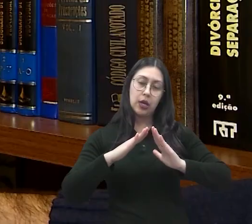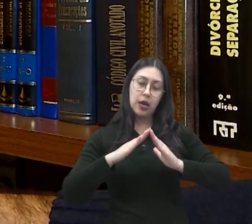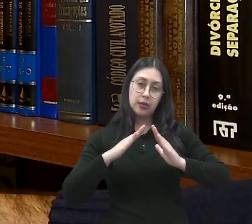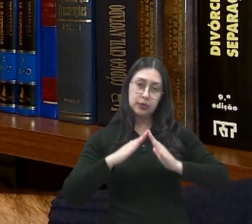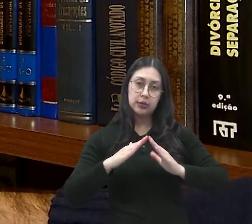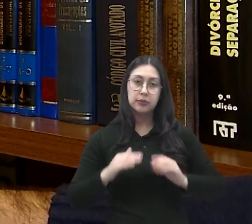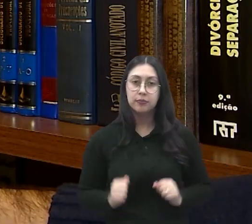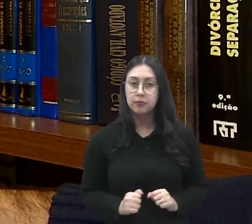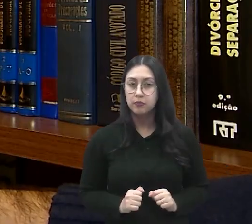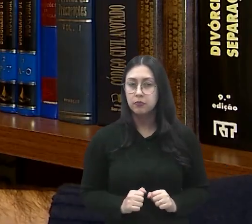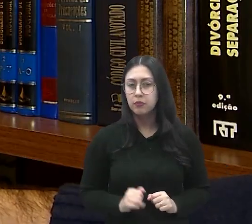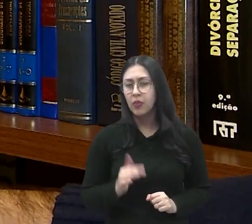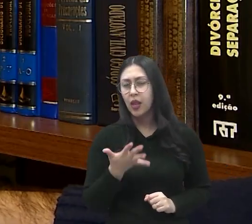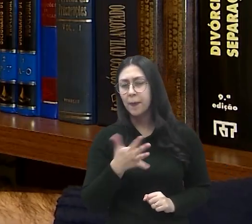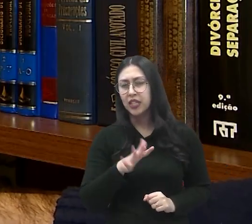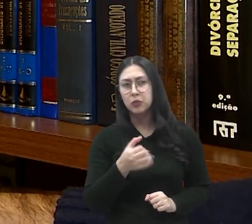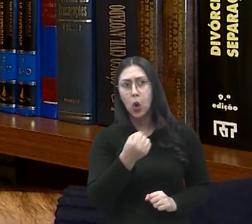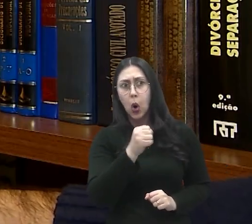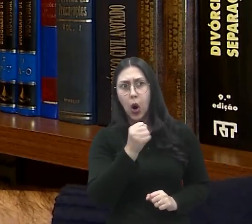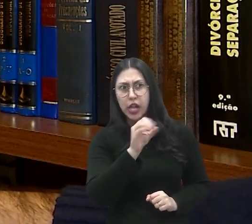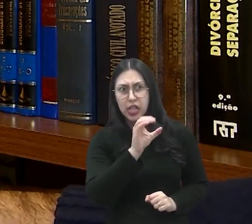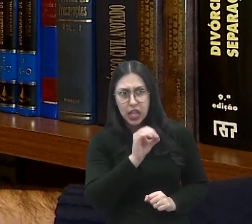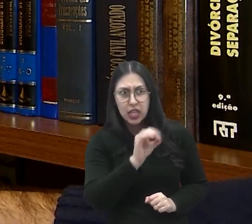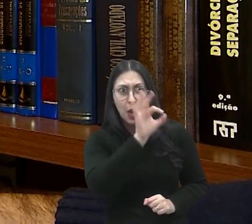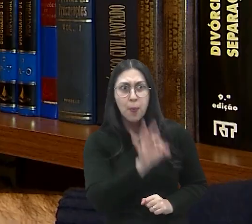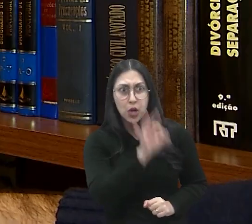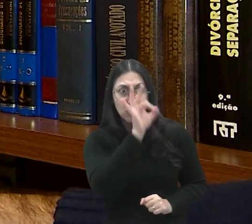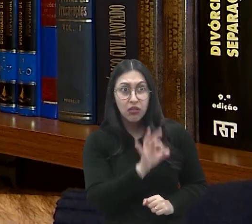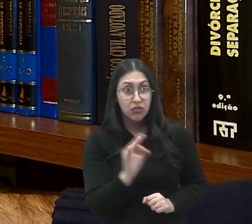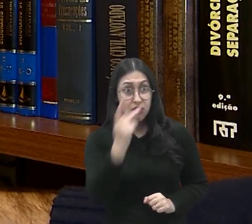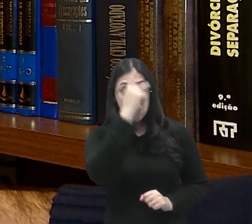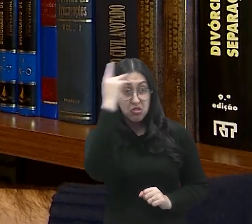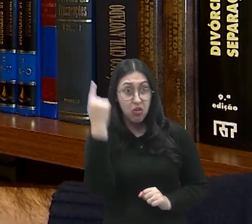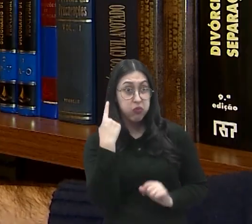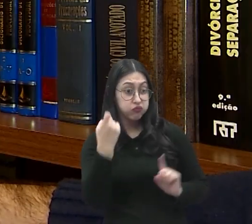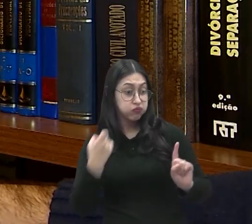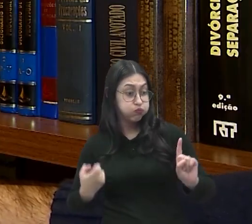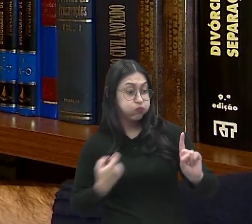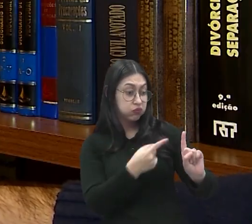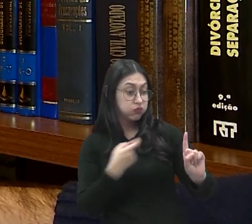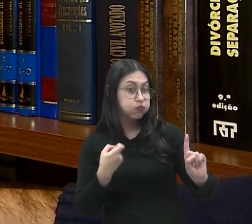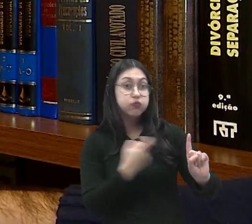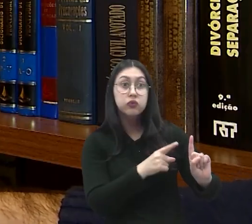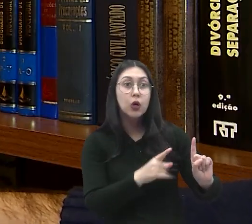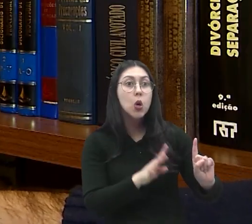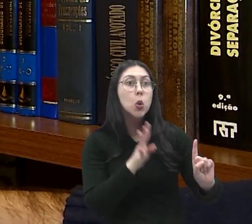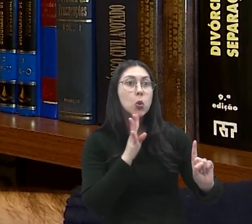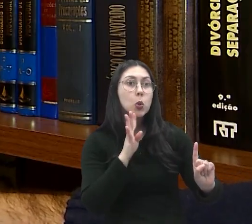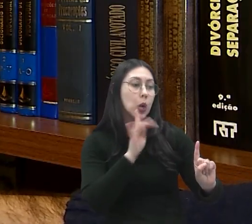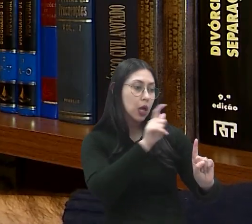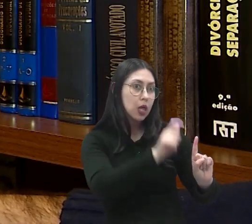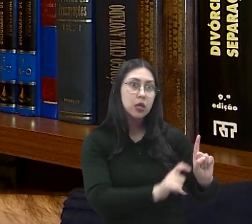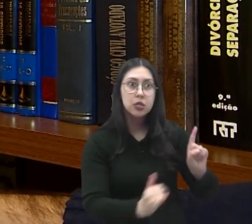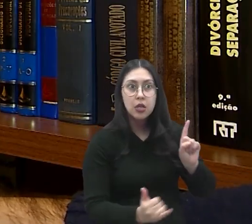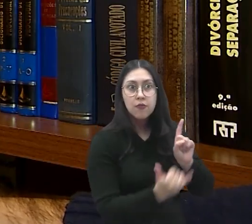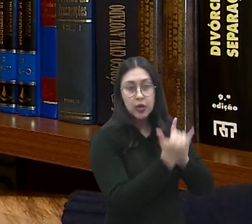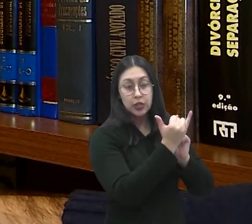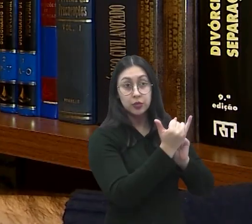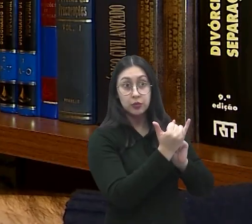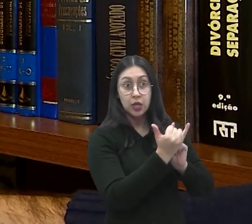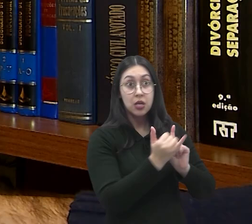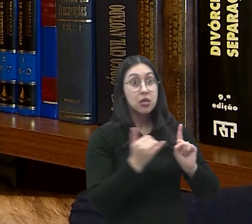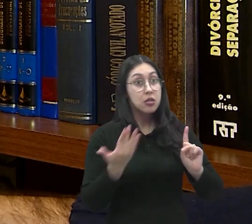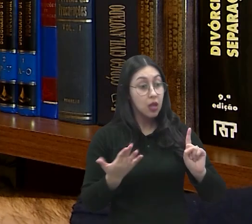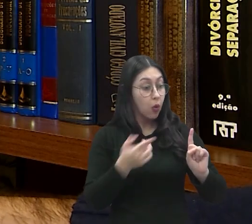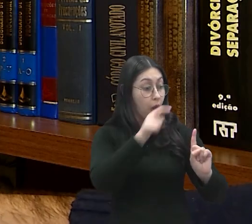casa. Mais de 80% dos agressores são pessoas que conhecem a vítima. Então,